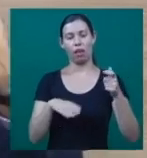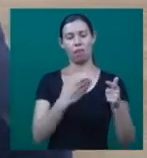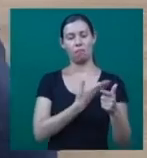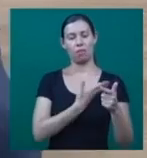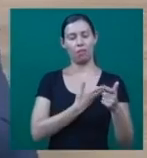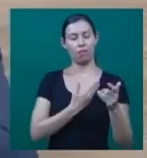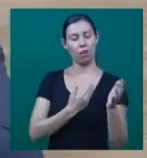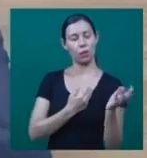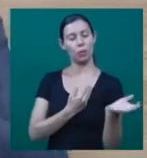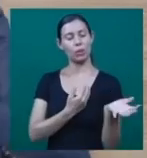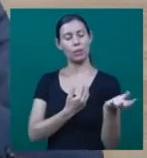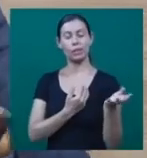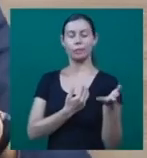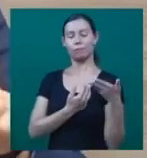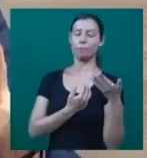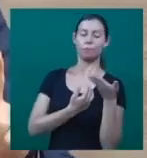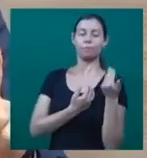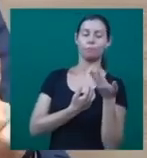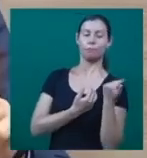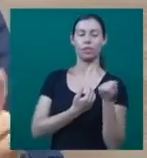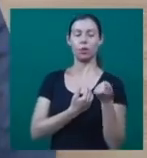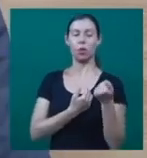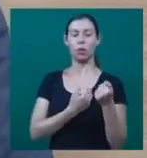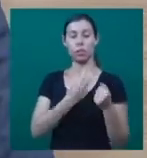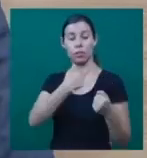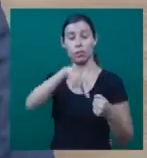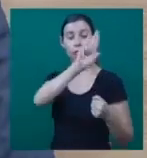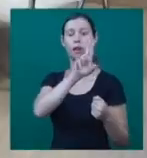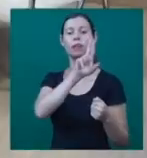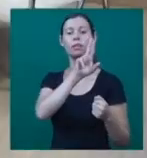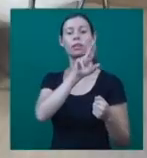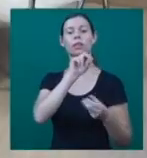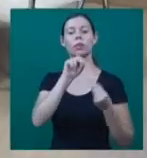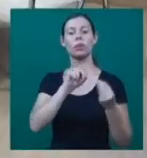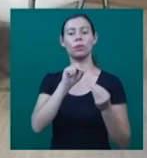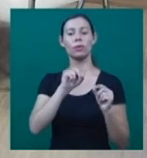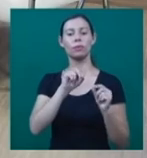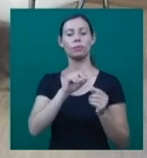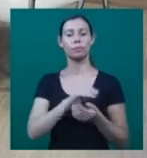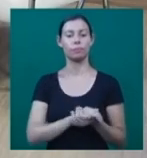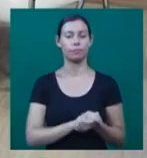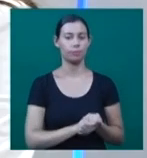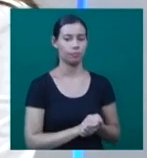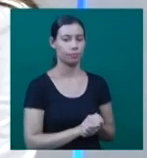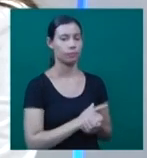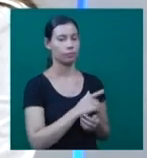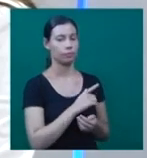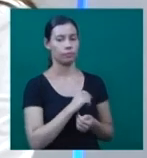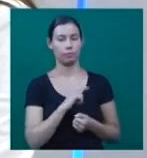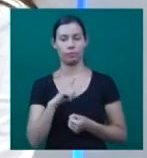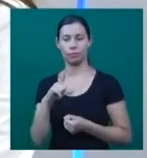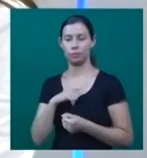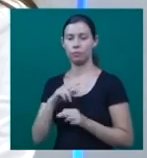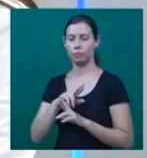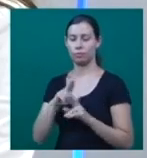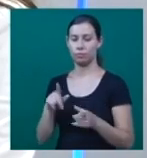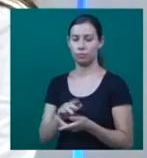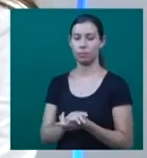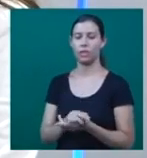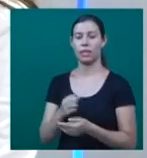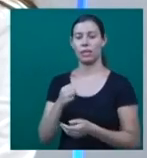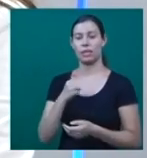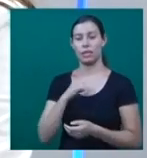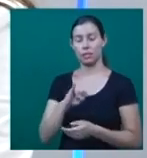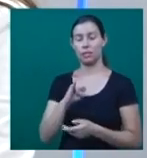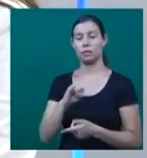ou por um superior. Tem também uma distinção nessa situação, não é mesmo? Sim, tem uma diferença. No caso, se o empregado